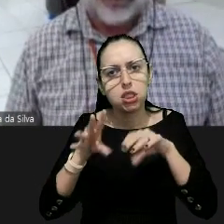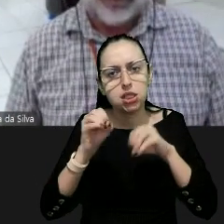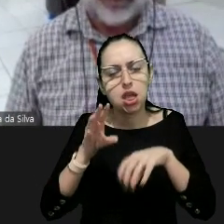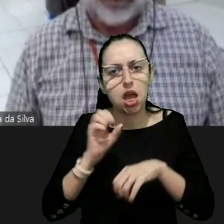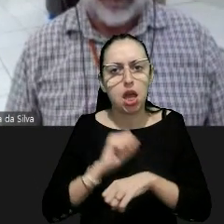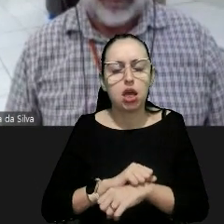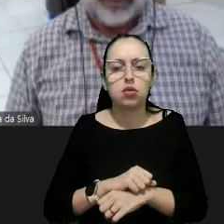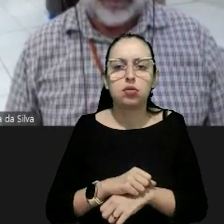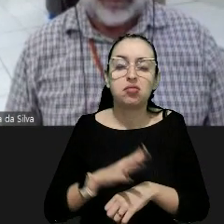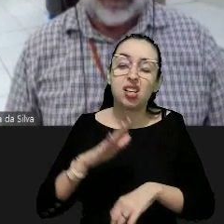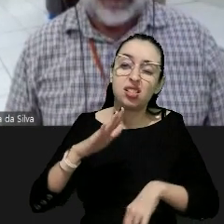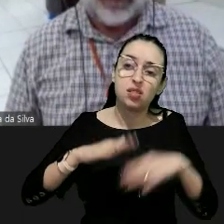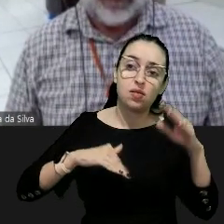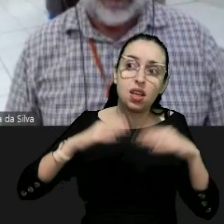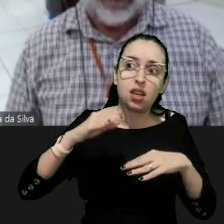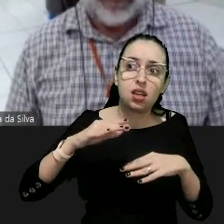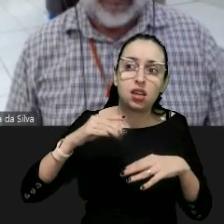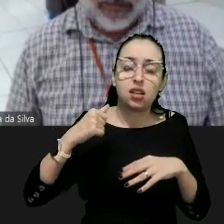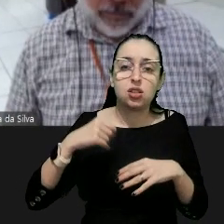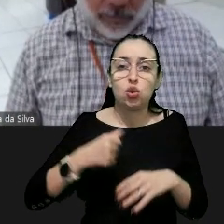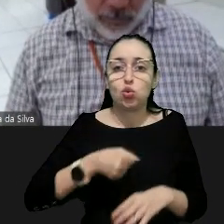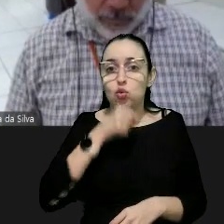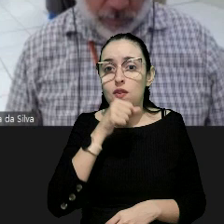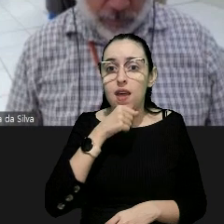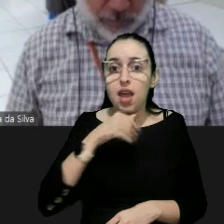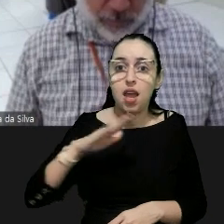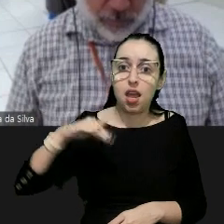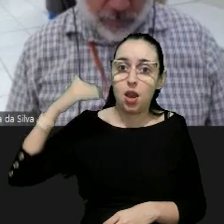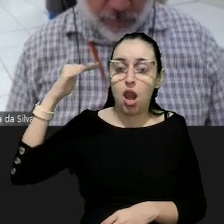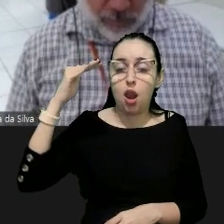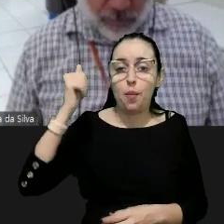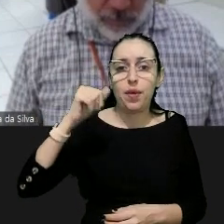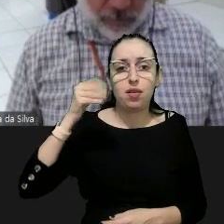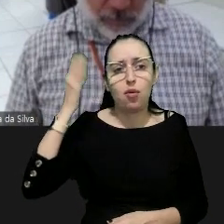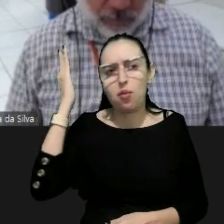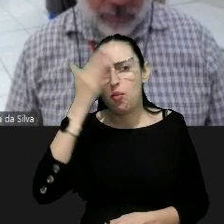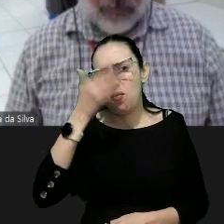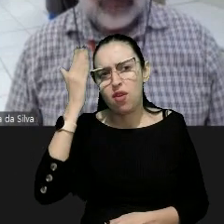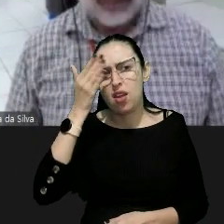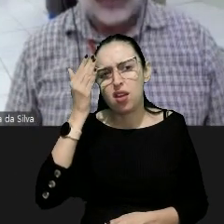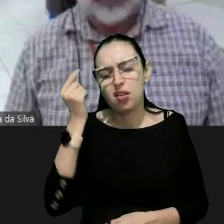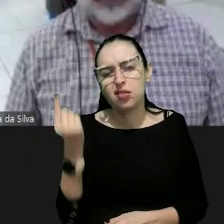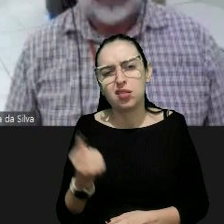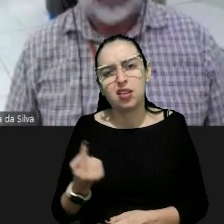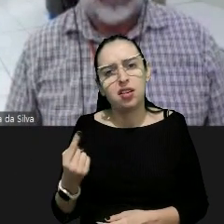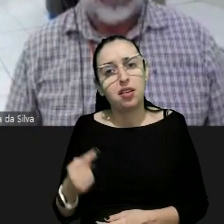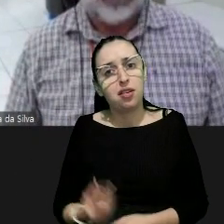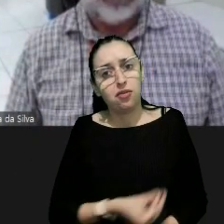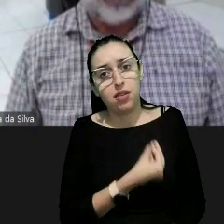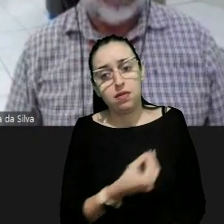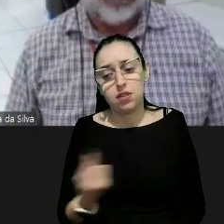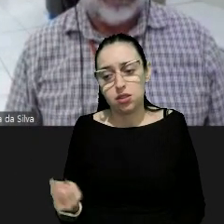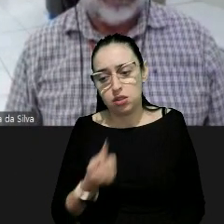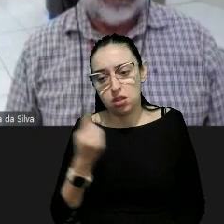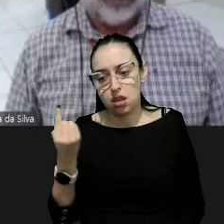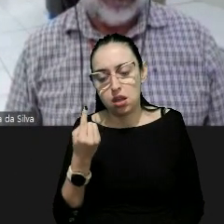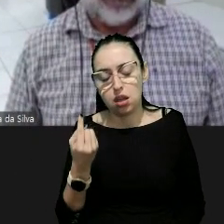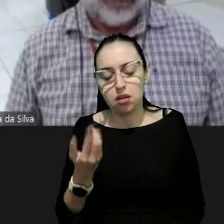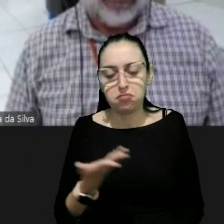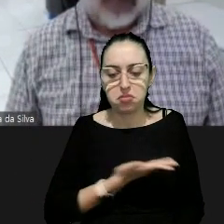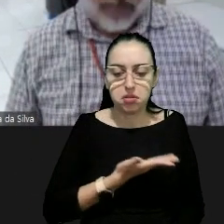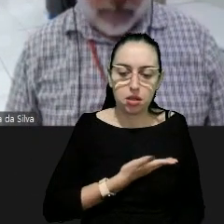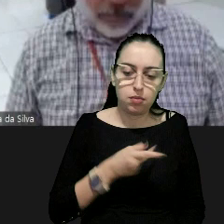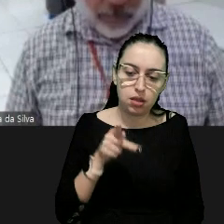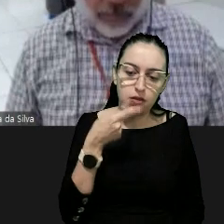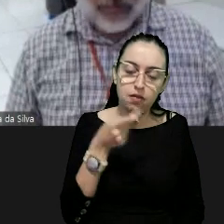vocês. Às vezes, os mais velhos não enxergam, porque eles vivem isolados.